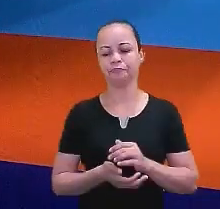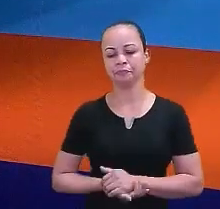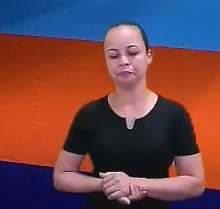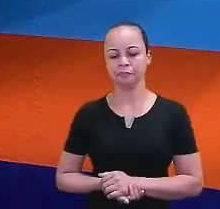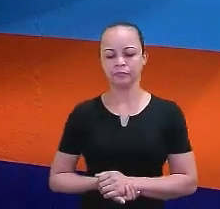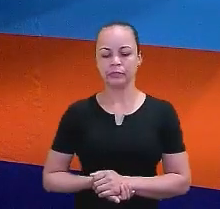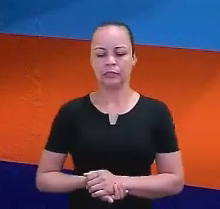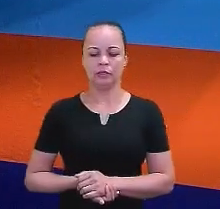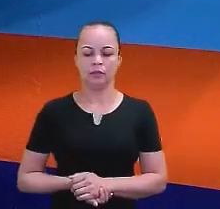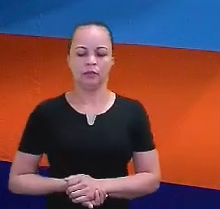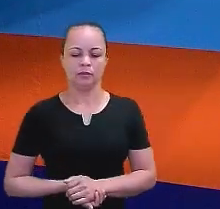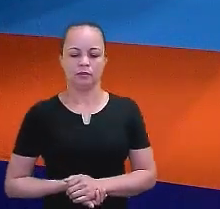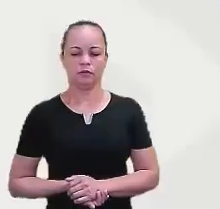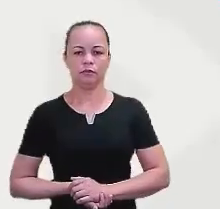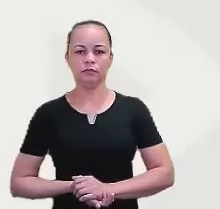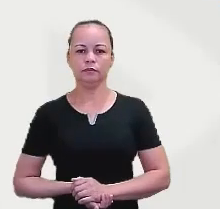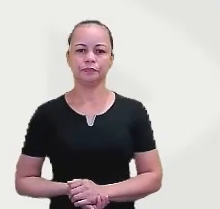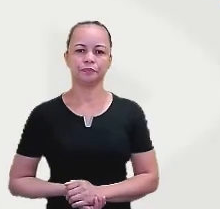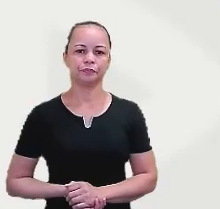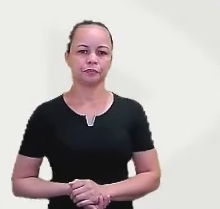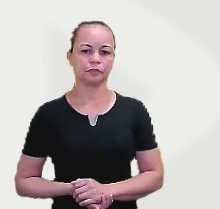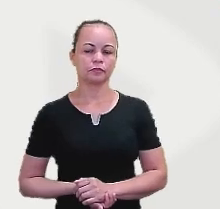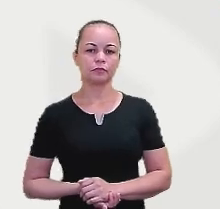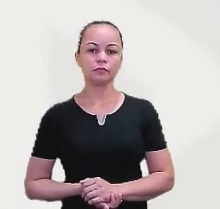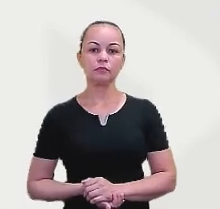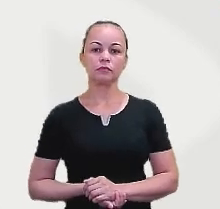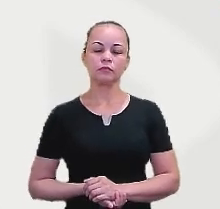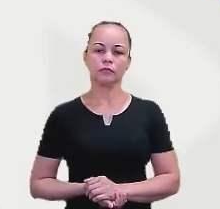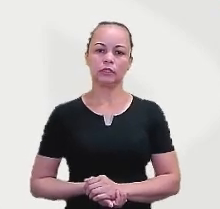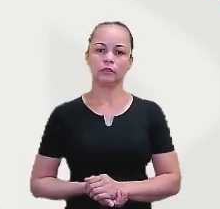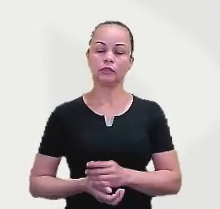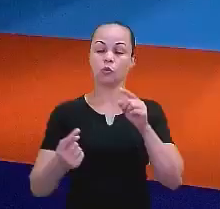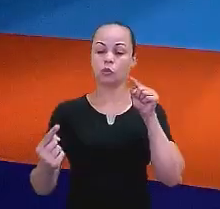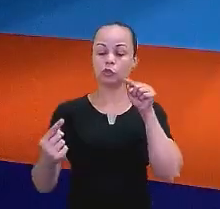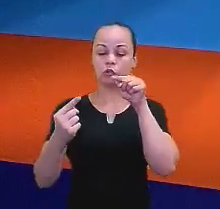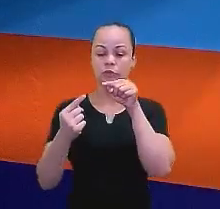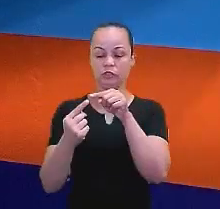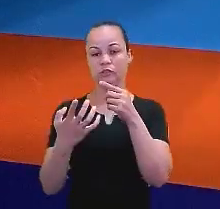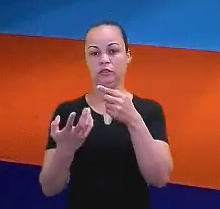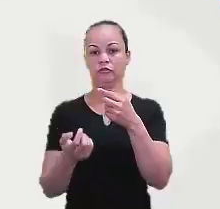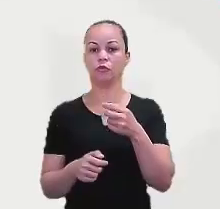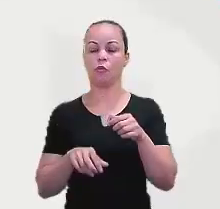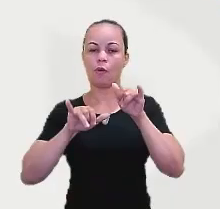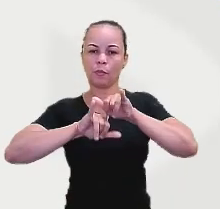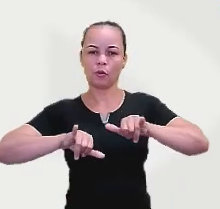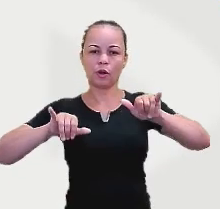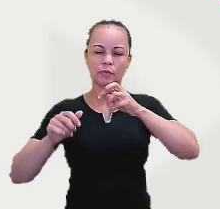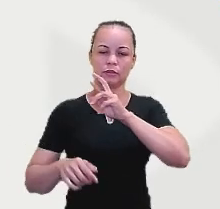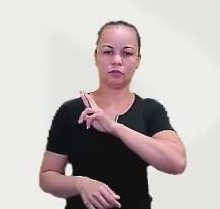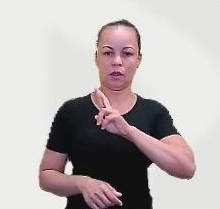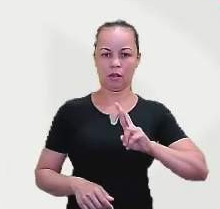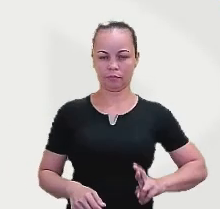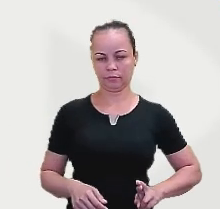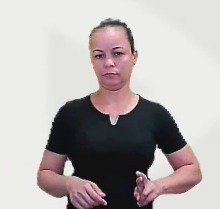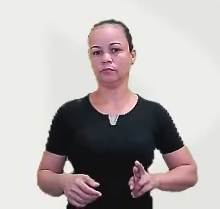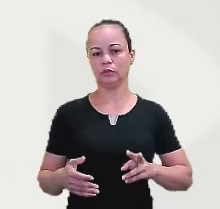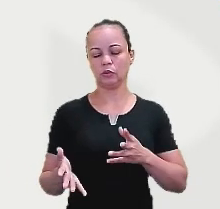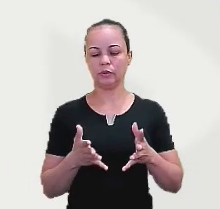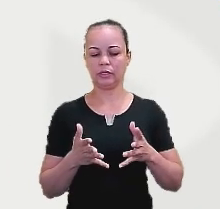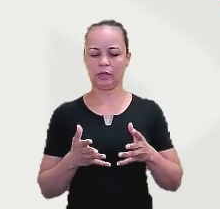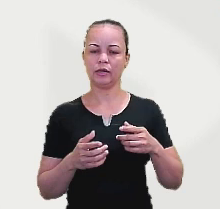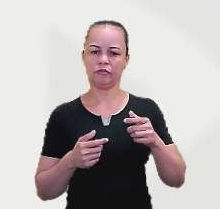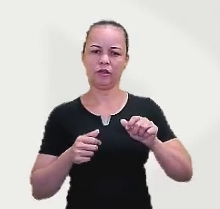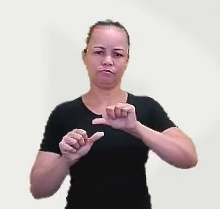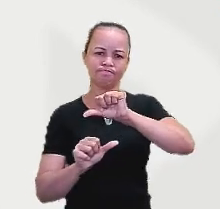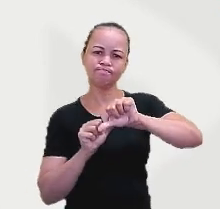acontecer. Então, além disso, os objetivos com a proclamação da República, eles vão ser